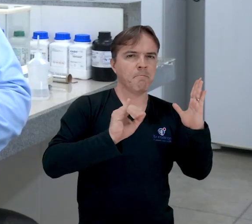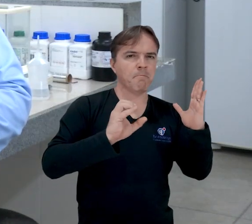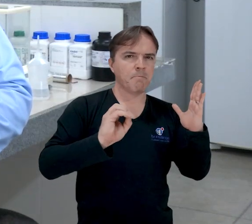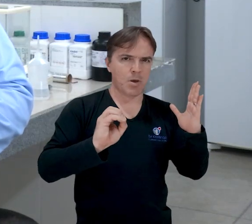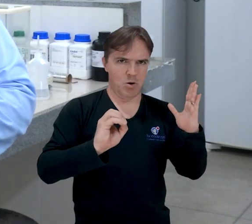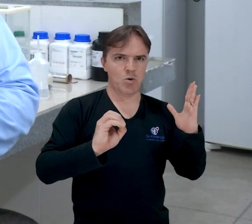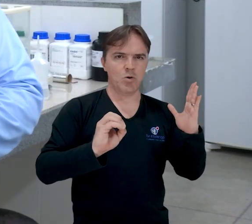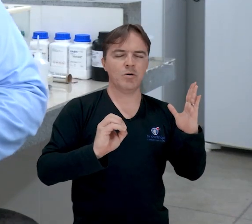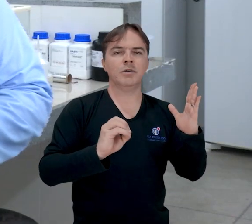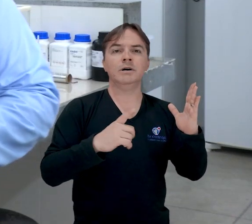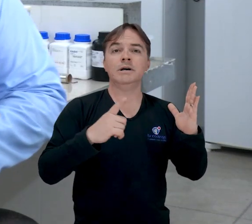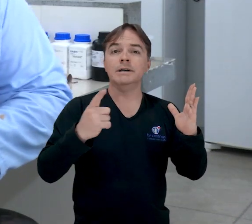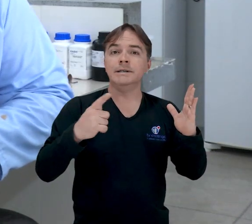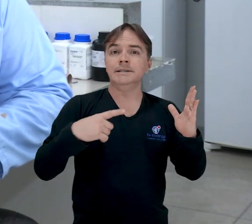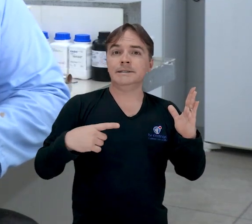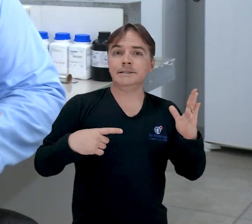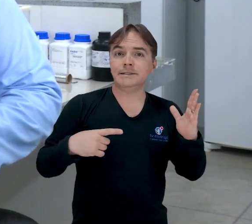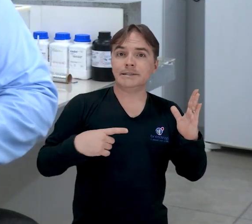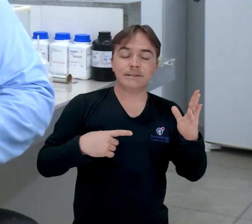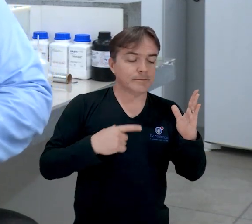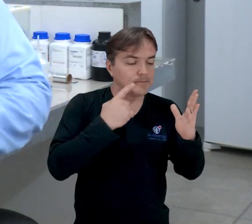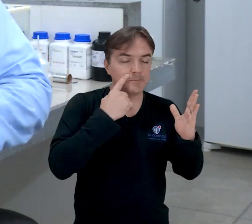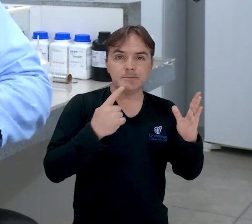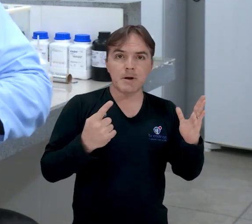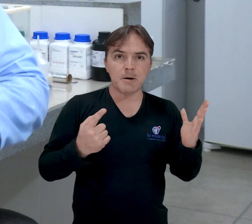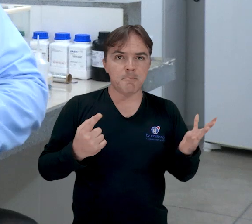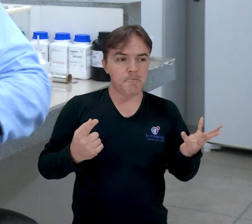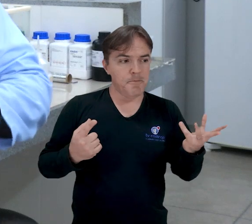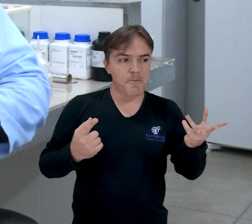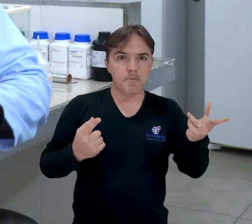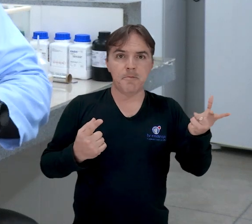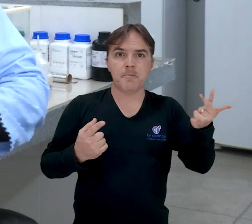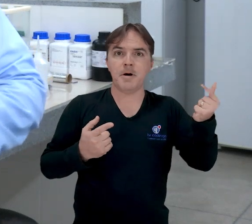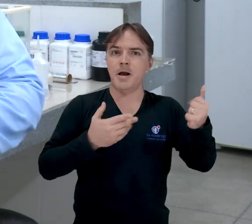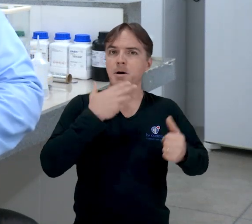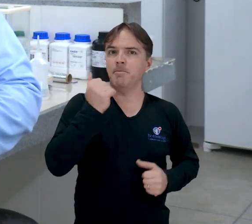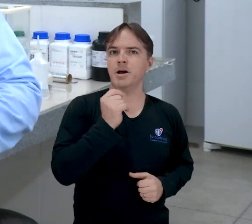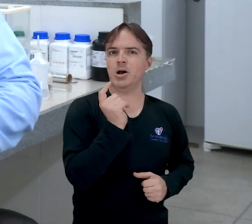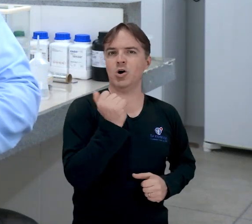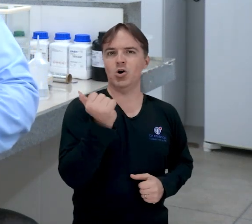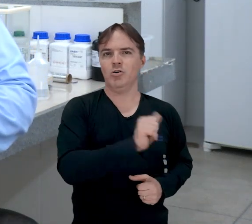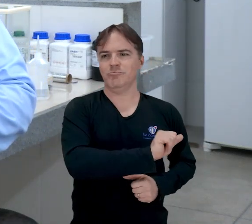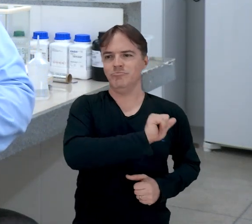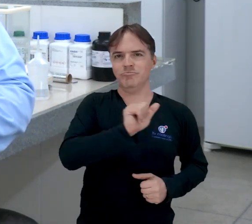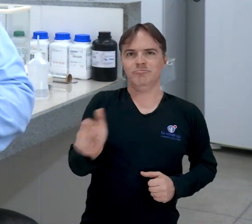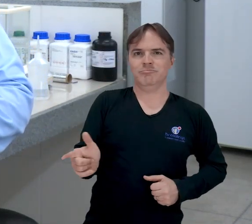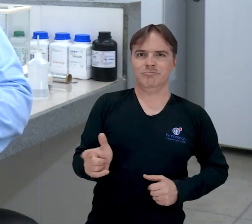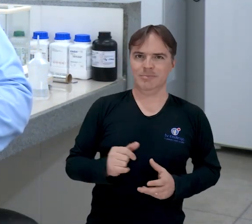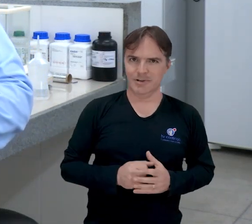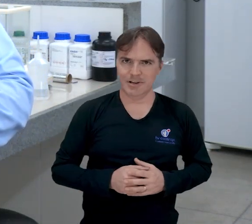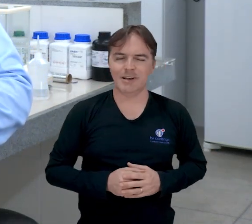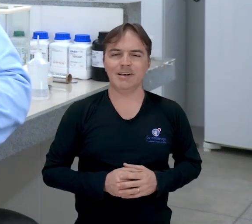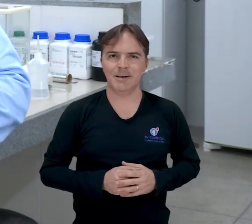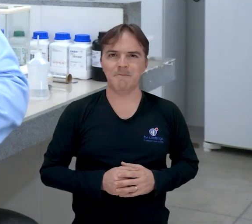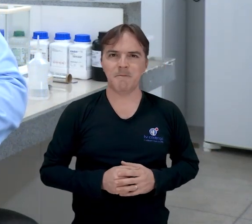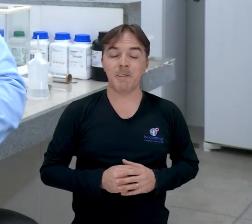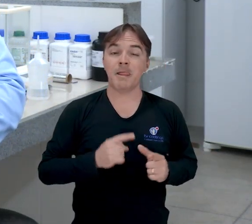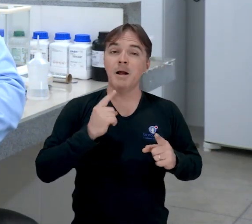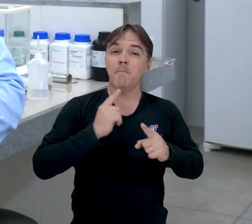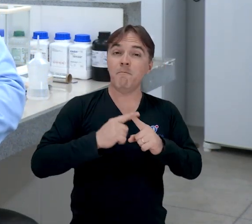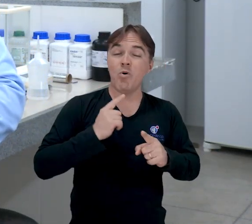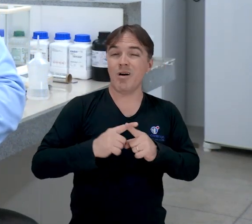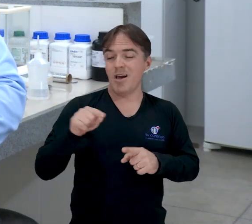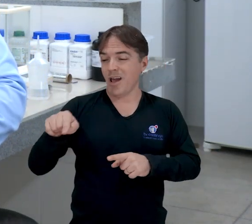colocada a seguir, mas a ideia é de que ele seja mais biologicamente amigável possível para que a gente evite o uso